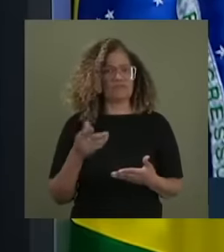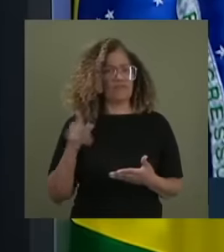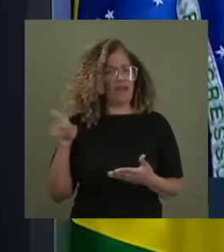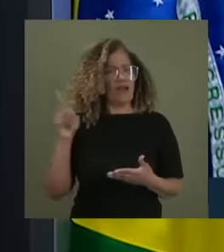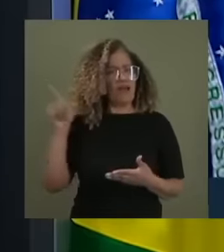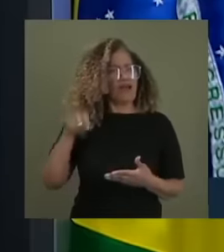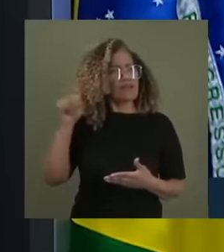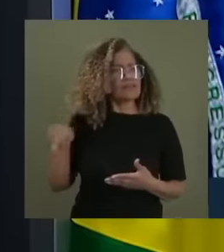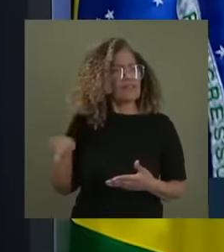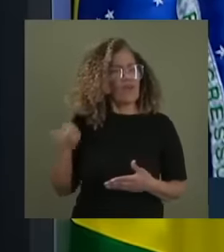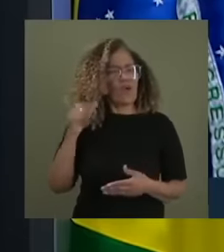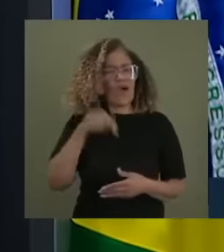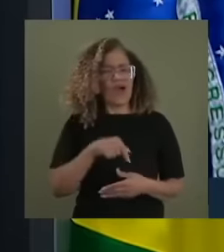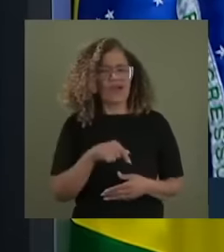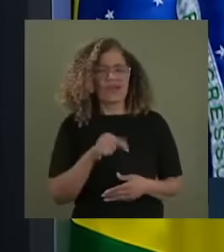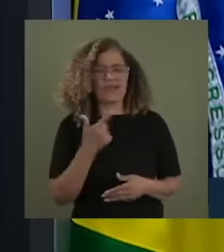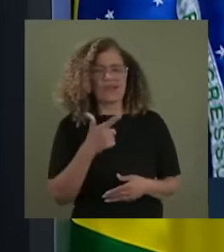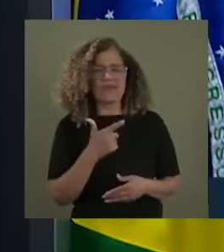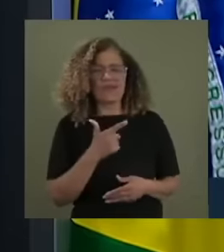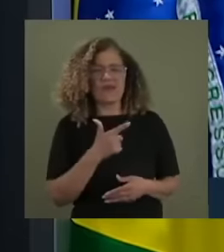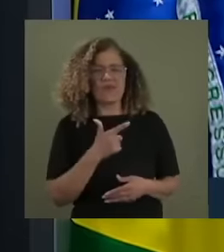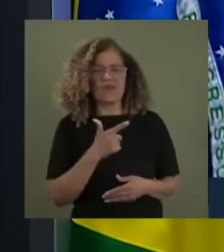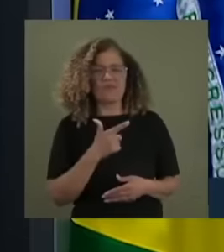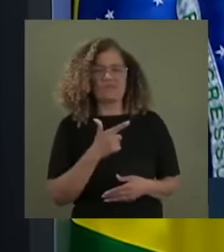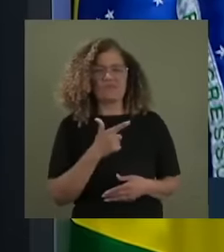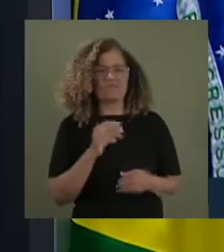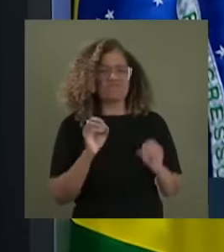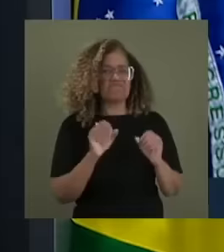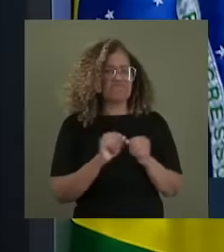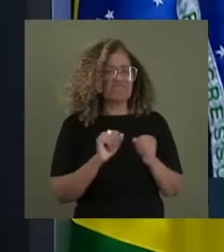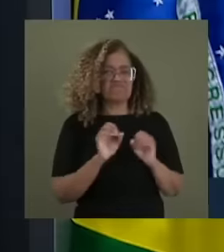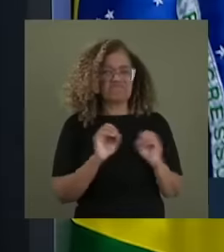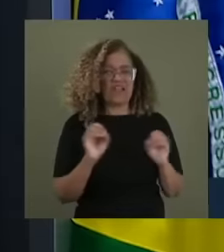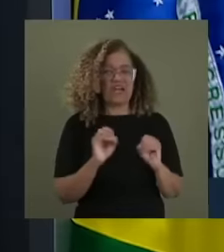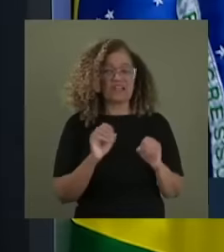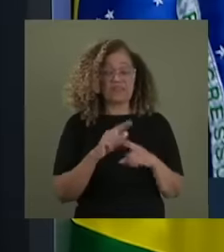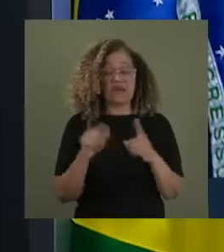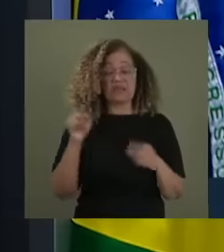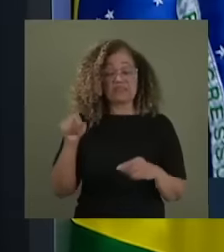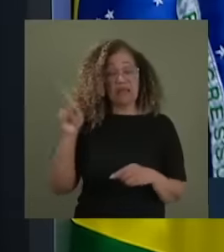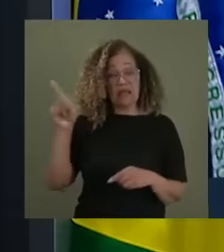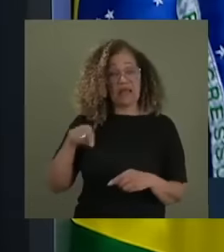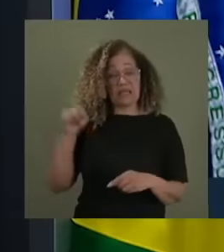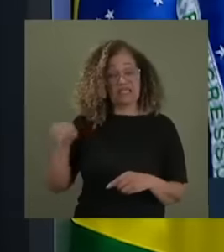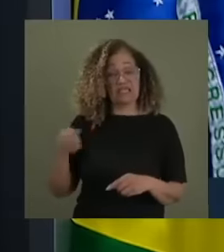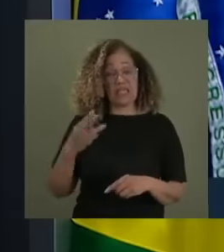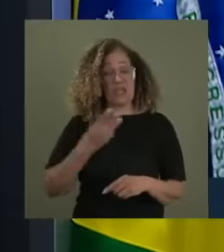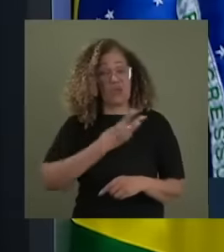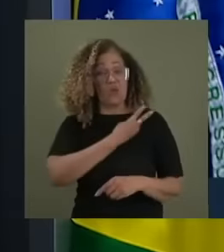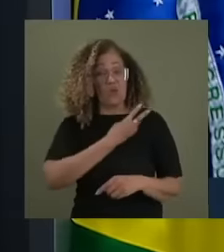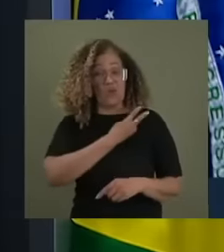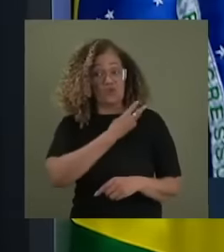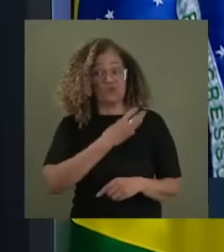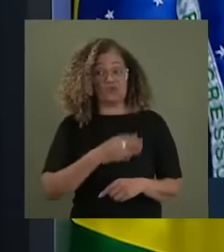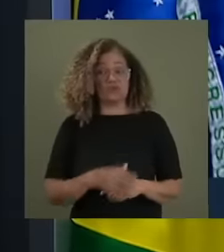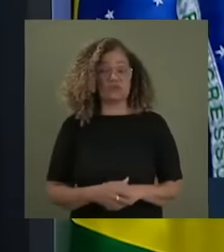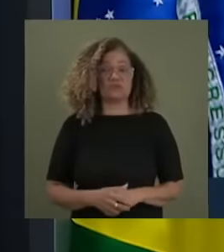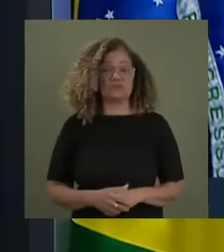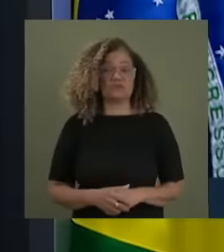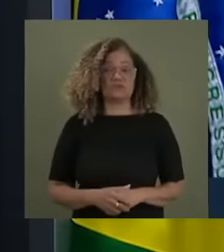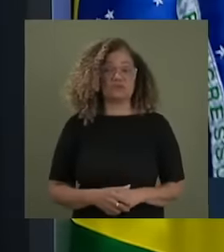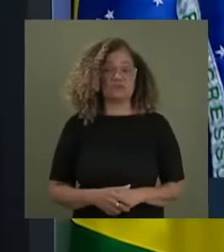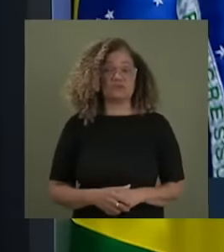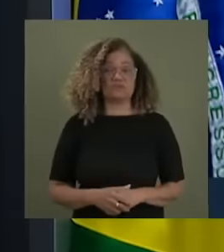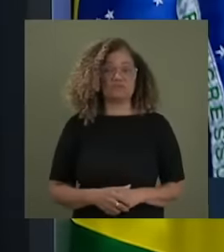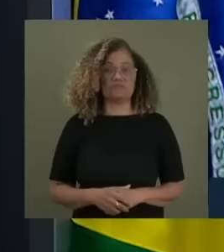quando a gente emite os convites não tem como cancelar mas lá tem essa prerrogativa e causou